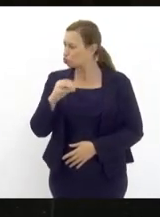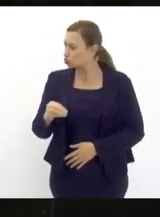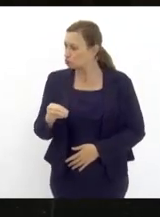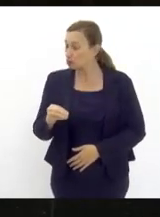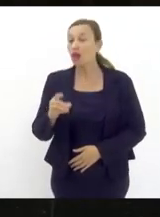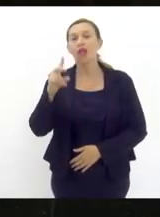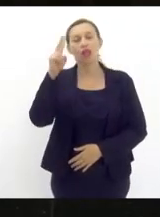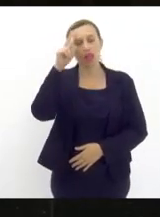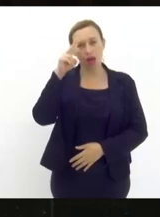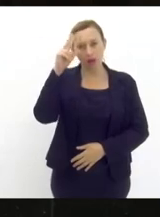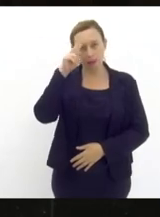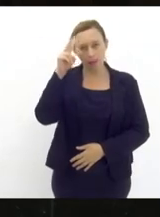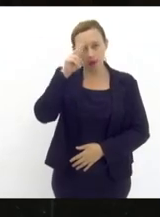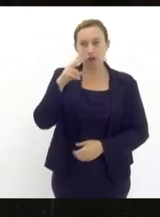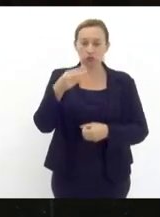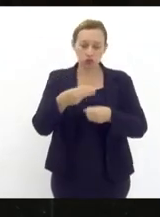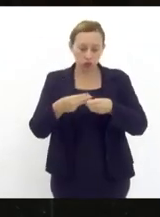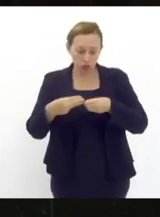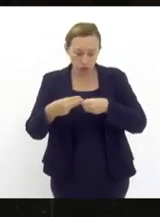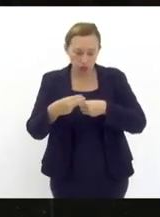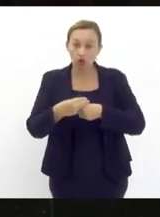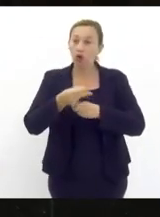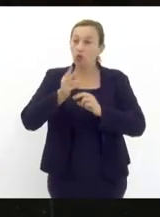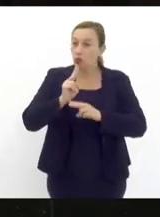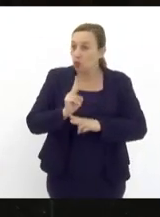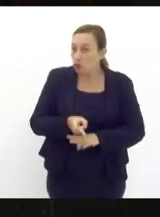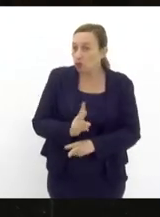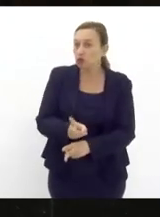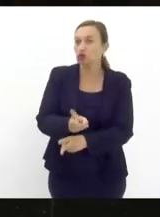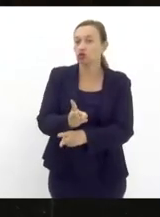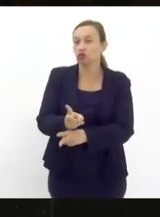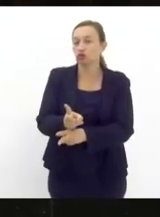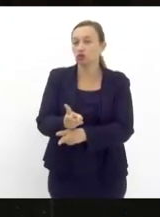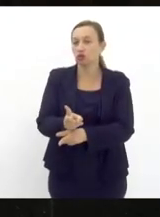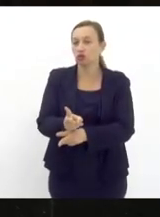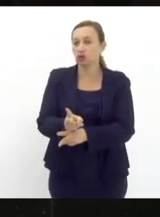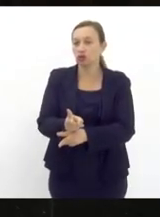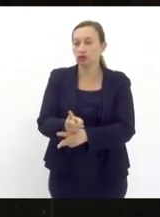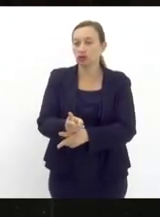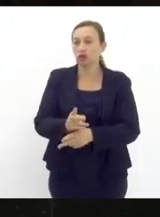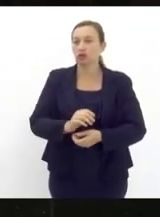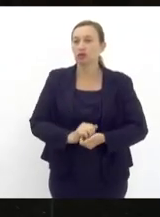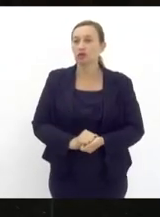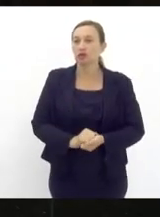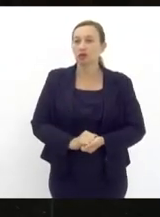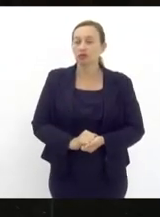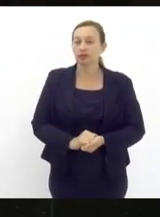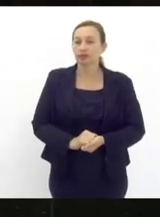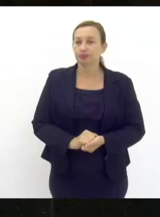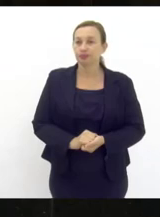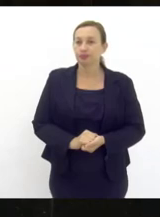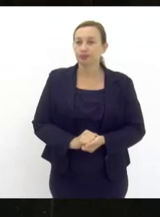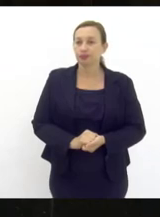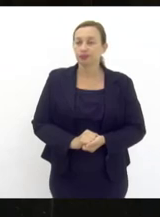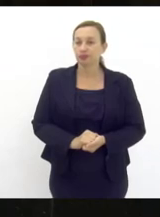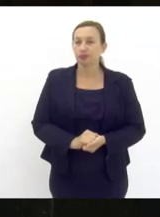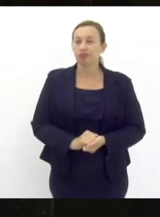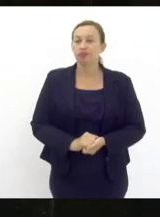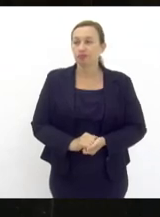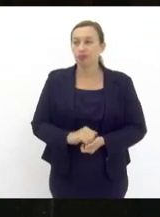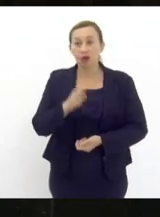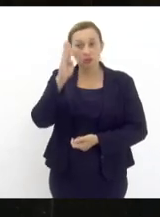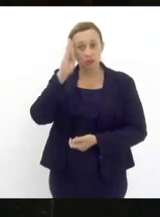lembrando que os municípios continuam sendo os titulares da prestação desses serviços